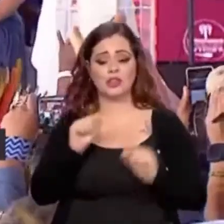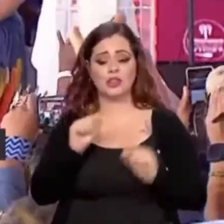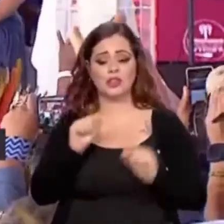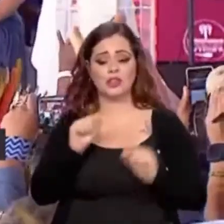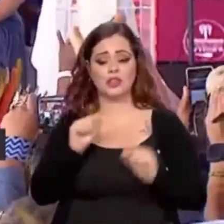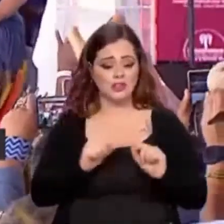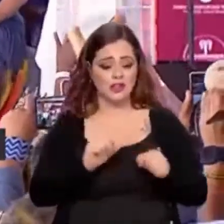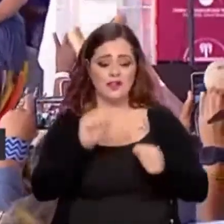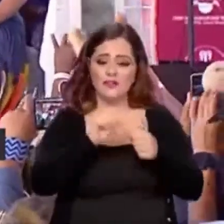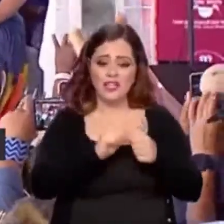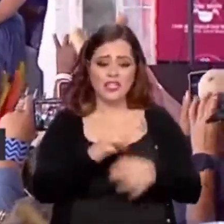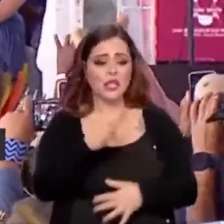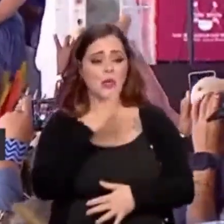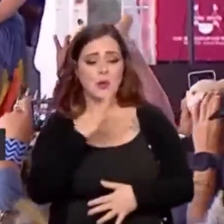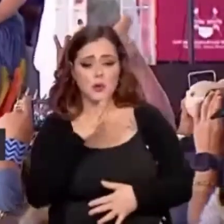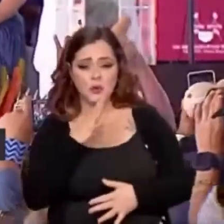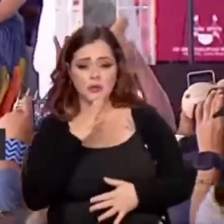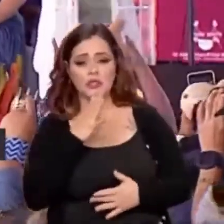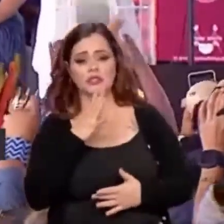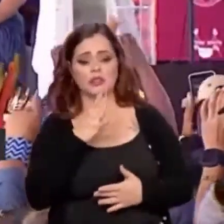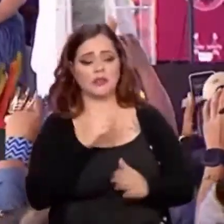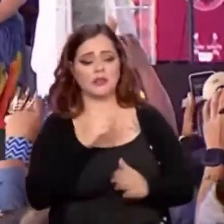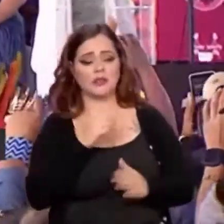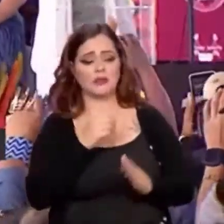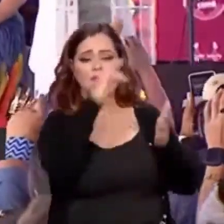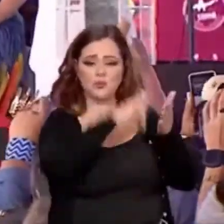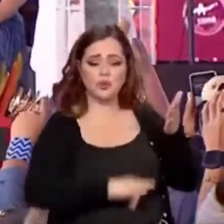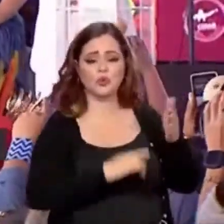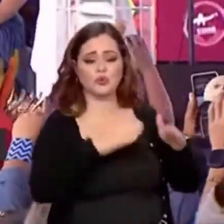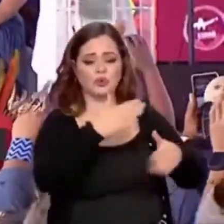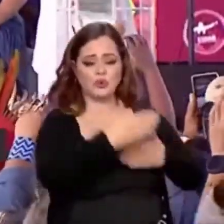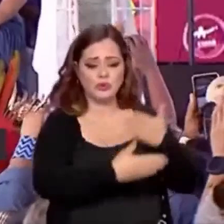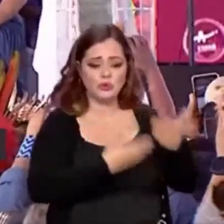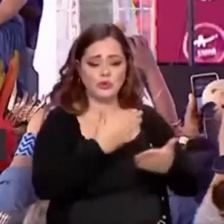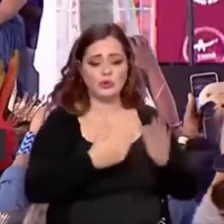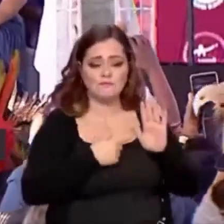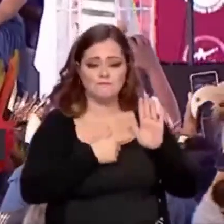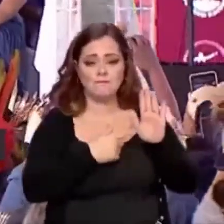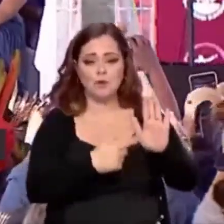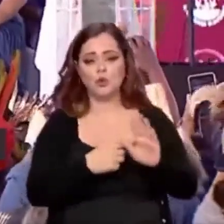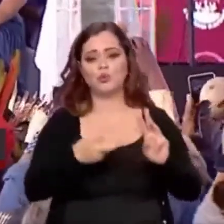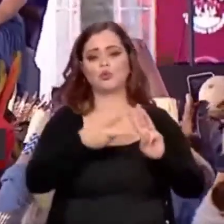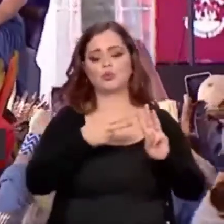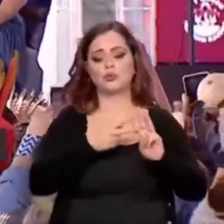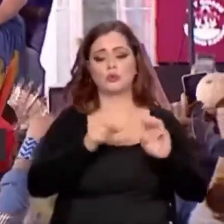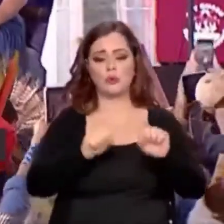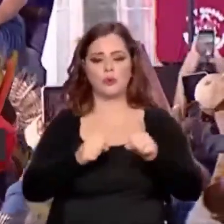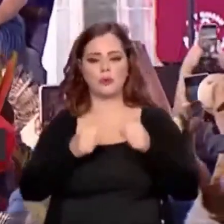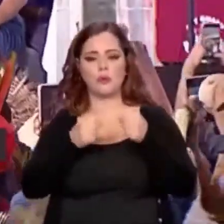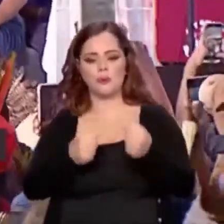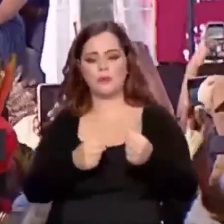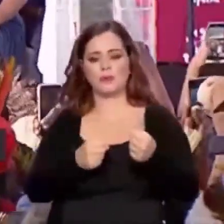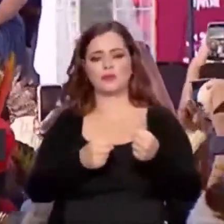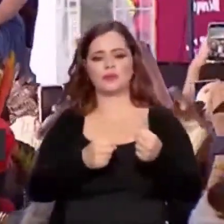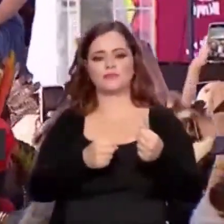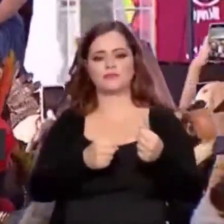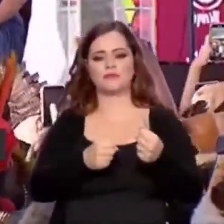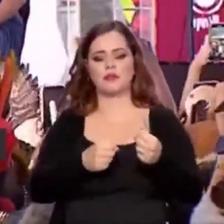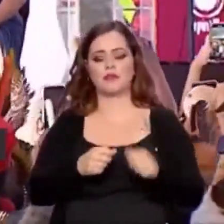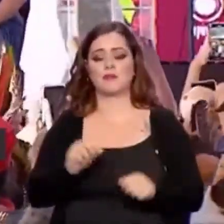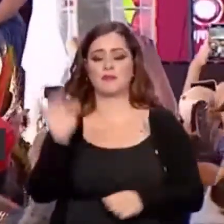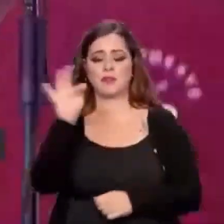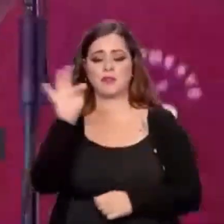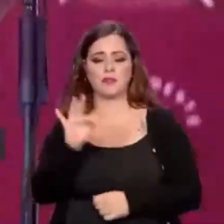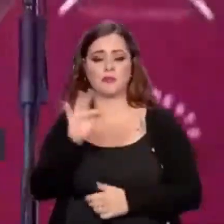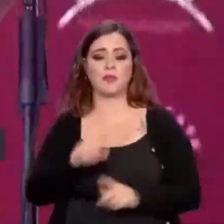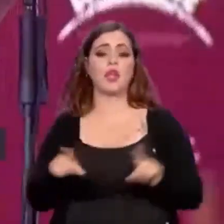de reconhecer essa lacuna de representação indígena no Poder Executivo Federal.